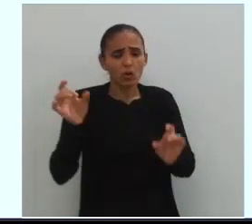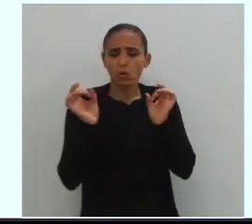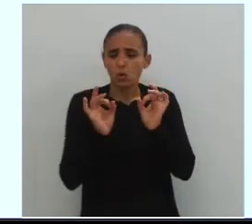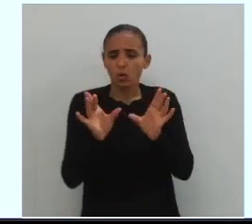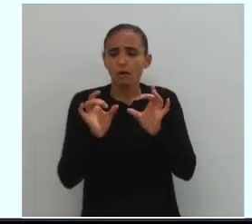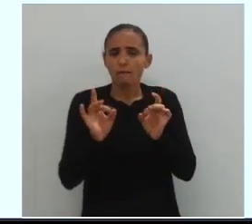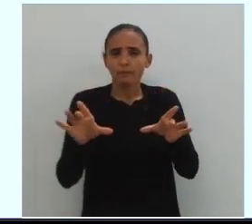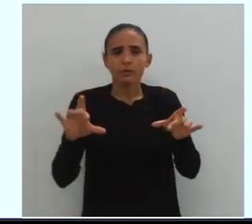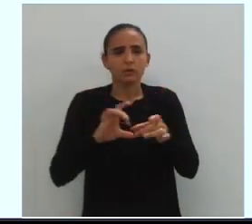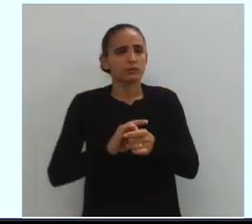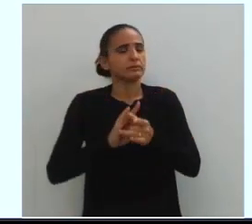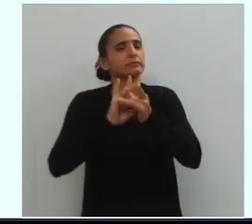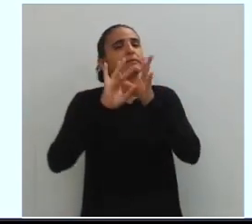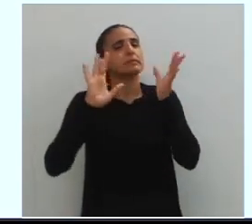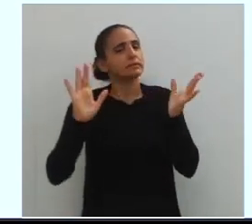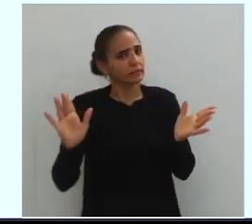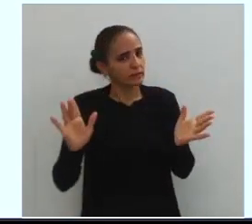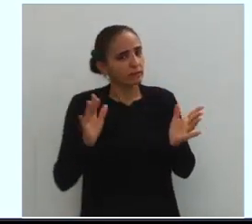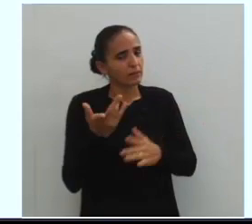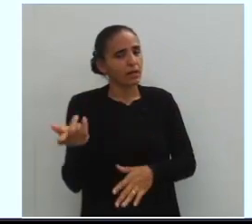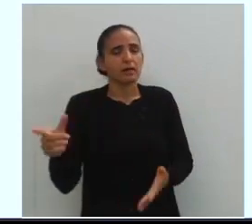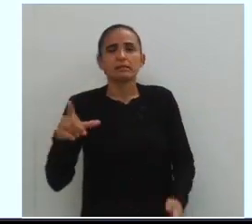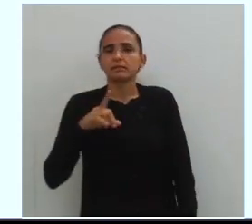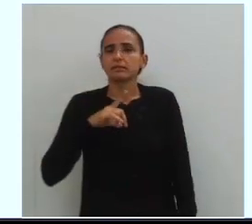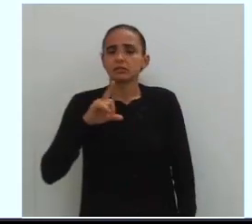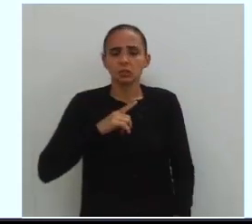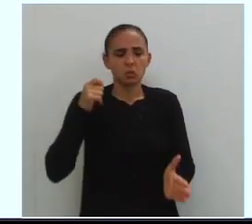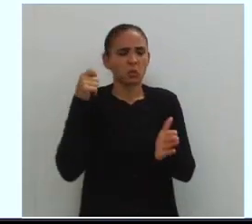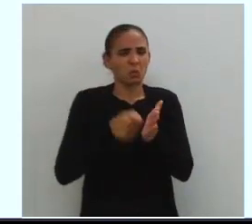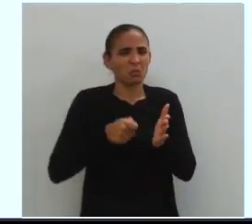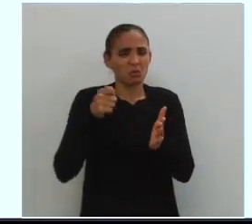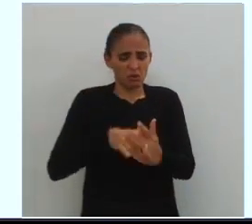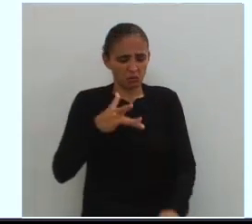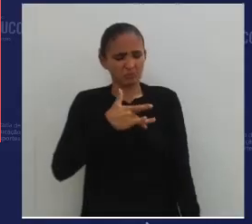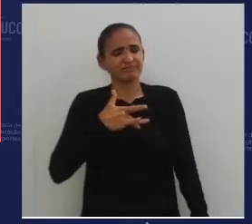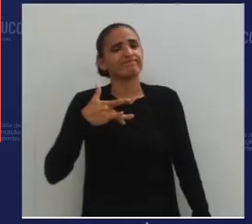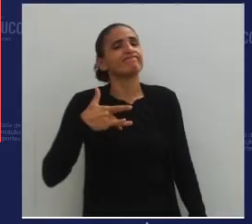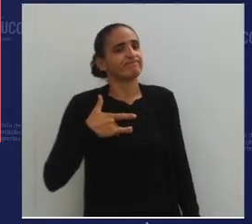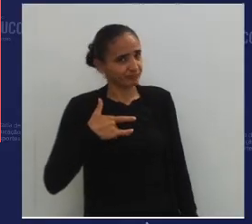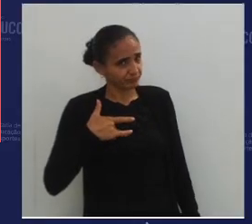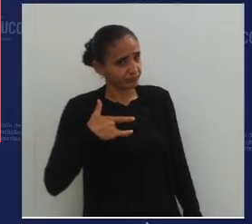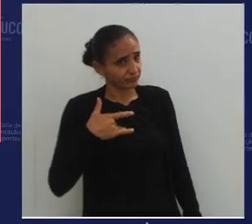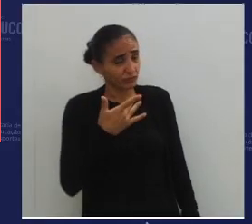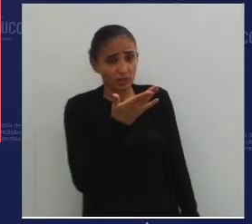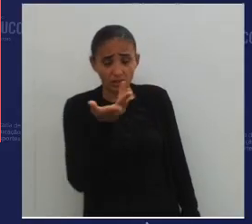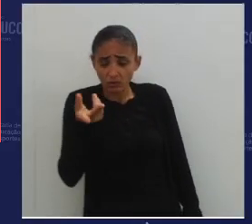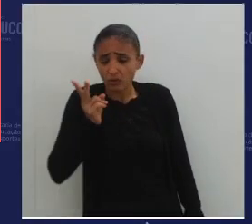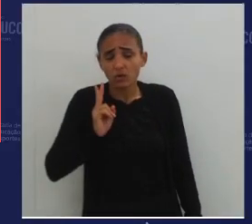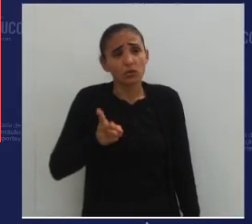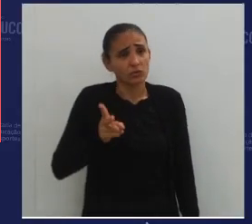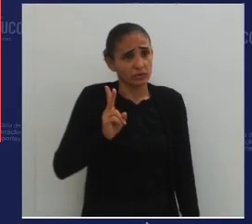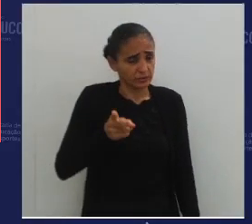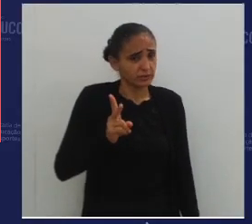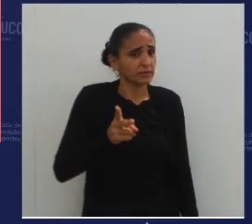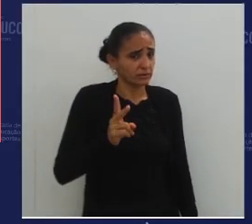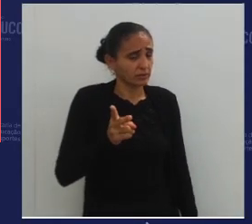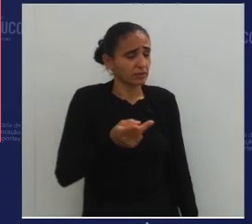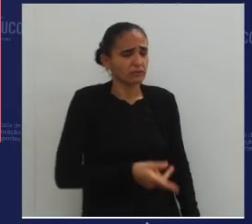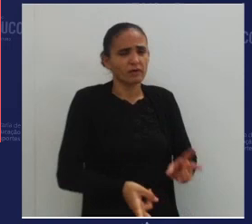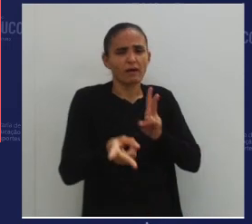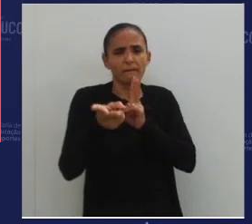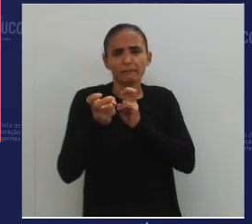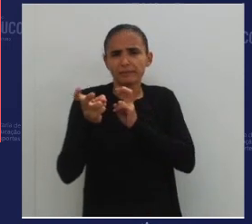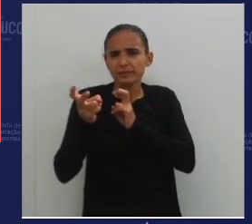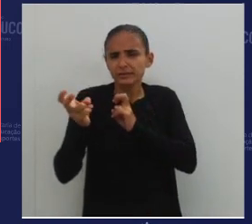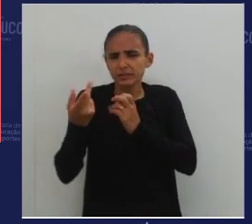seu comércio ele é legal, mas existe um dano na sua saúde. E continuando na telinha, a